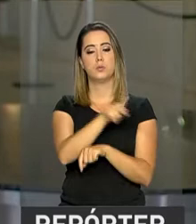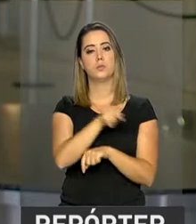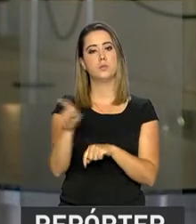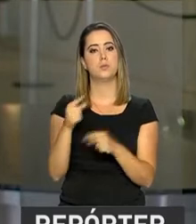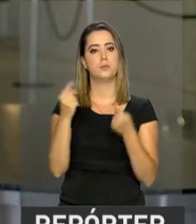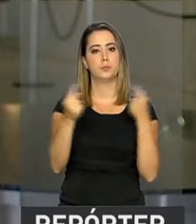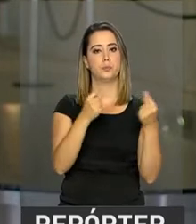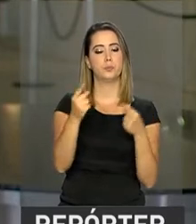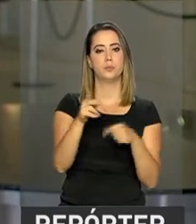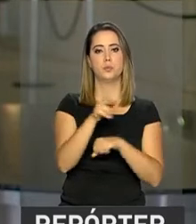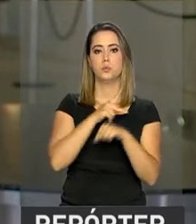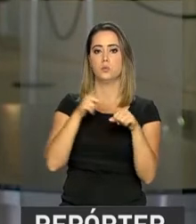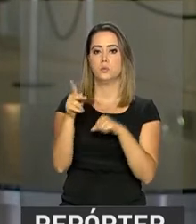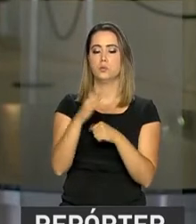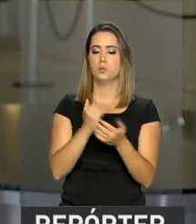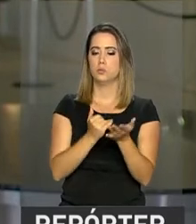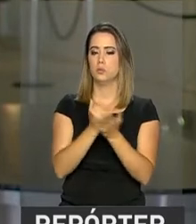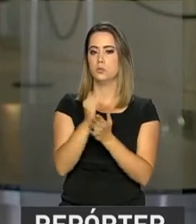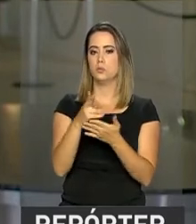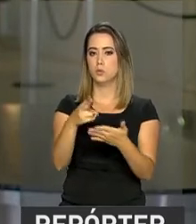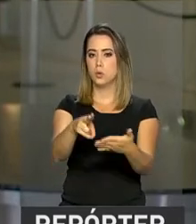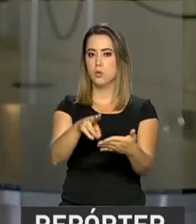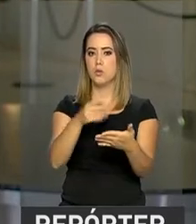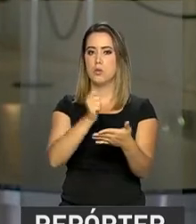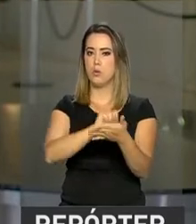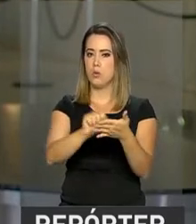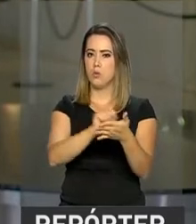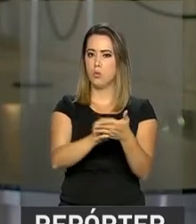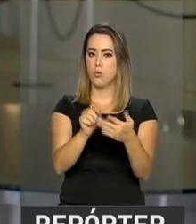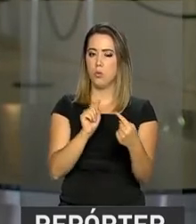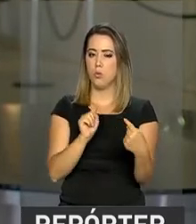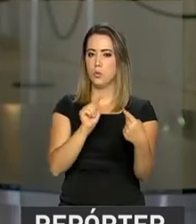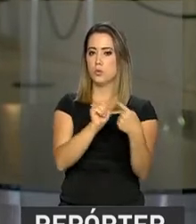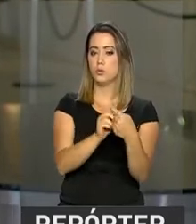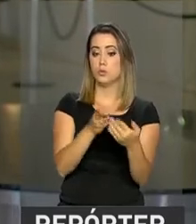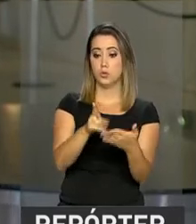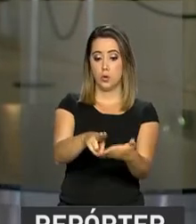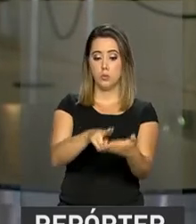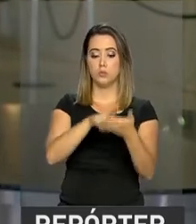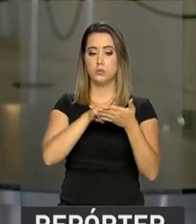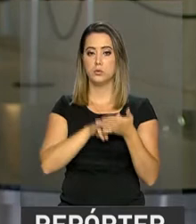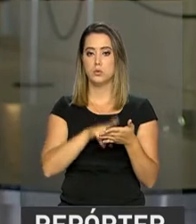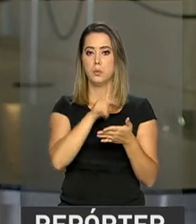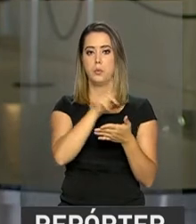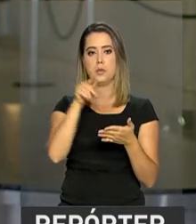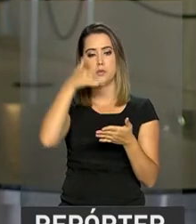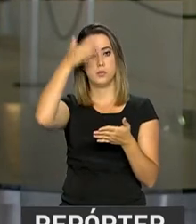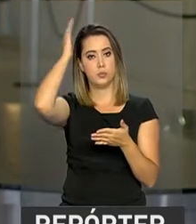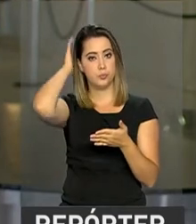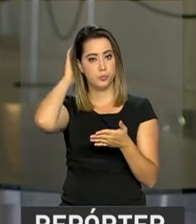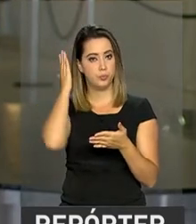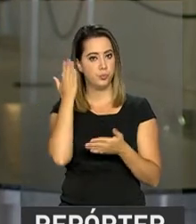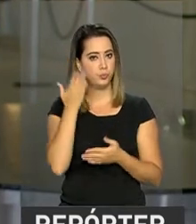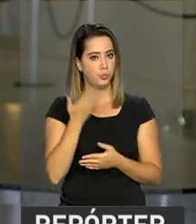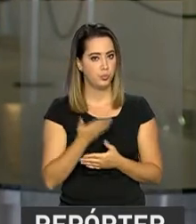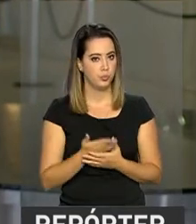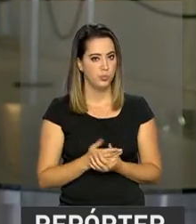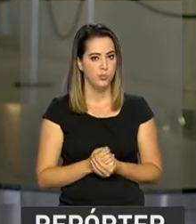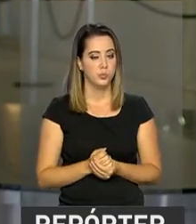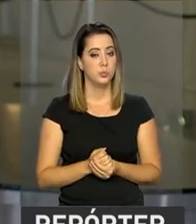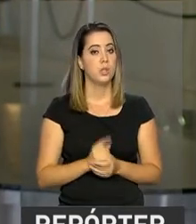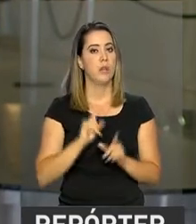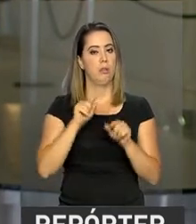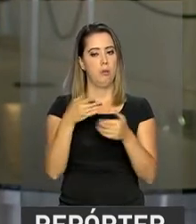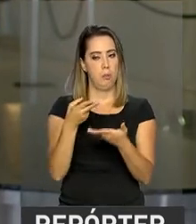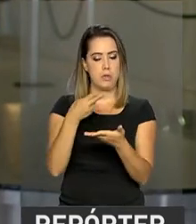origem, endereçadas aos chefes de Estado do país de destino, no caso, o presidente Michel Temer. Assim que o presidente Michel